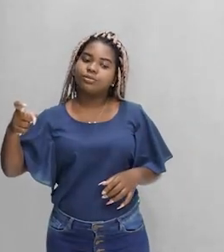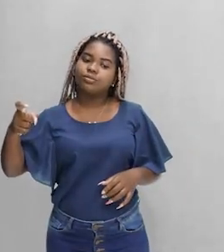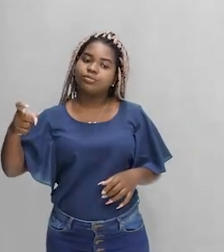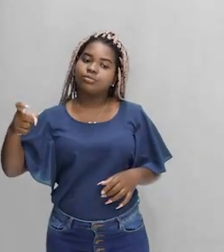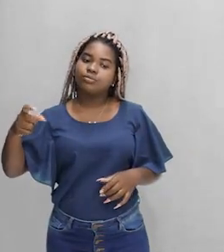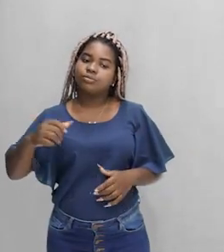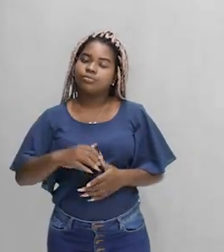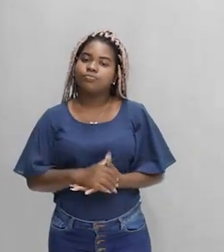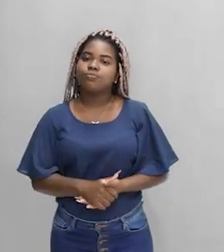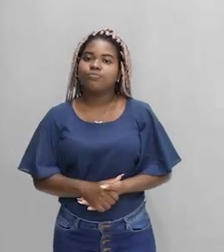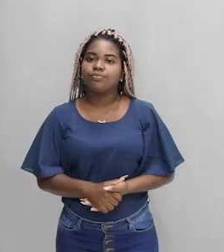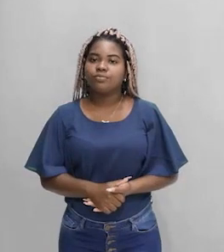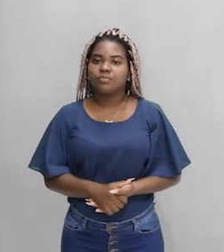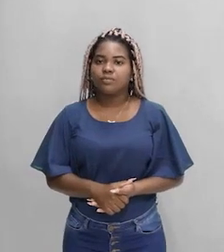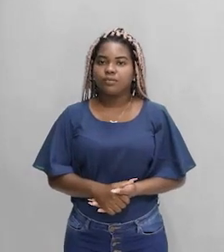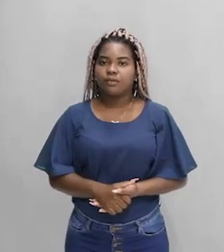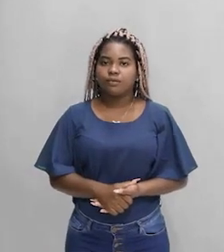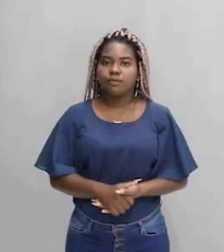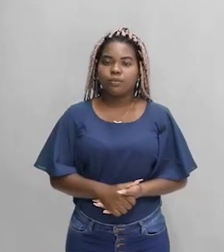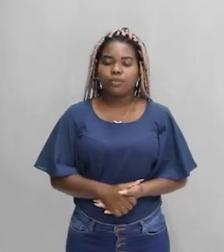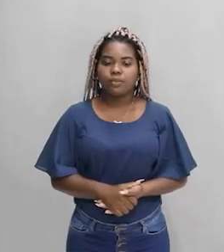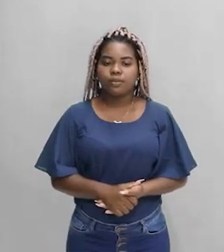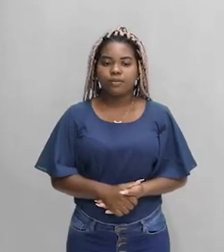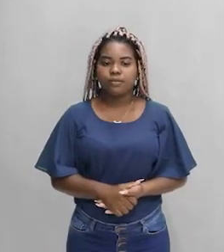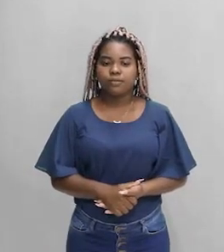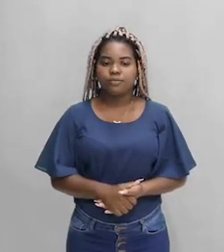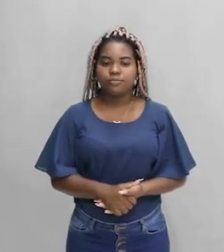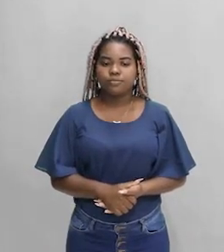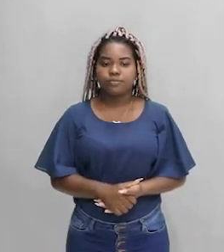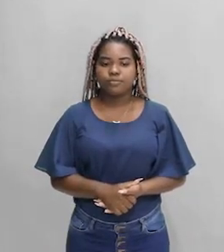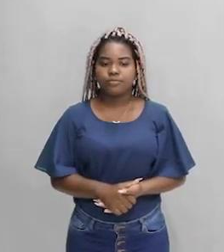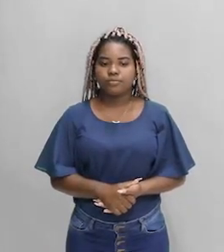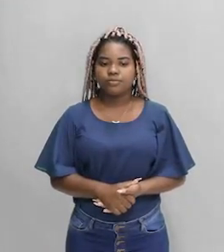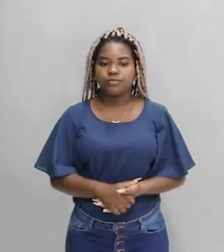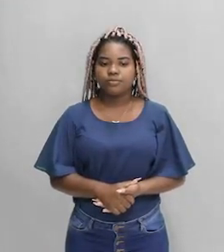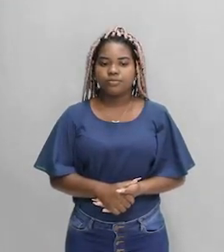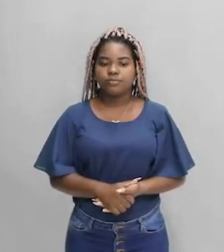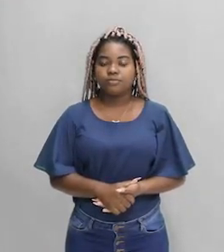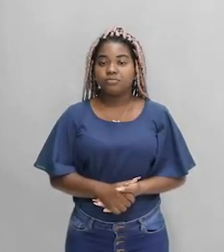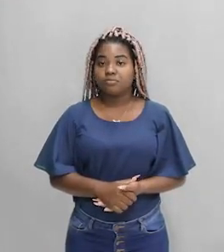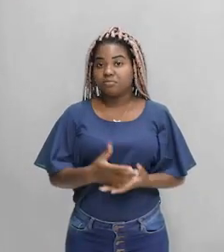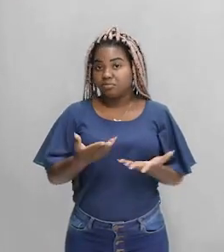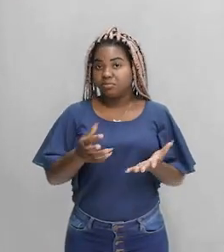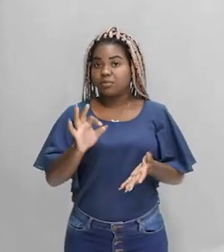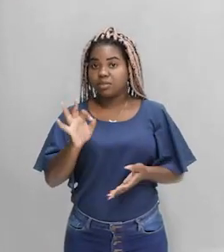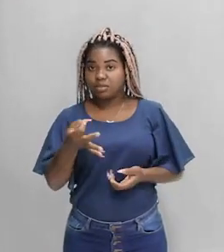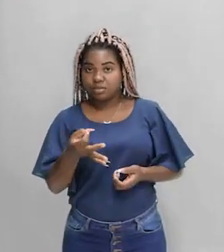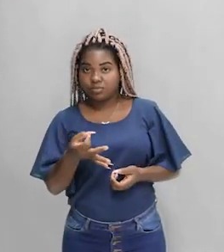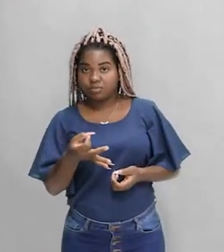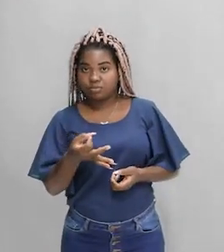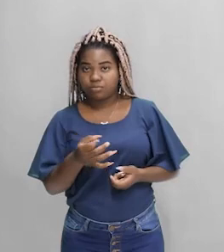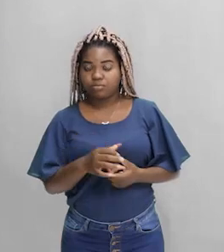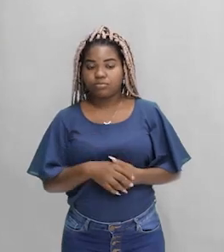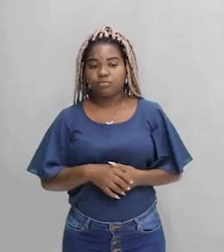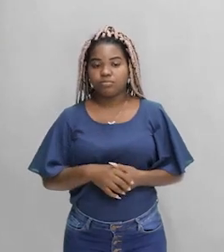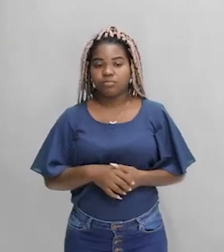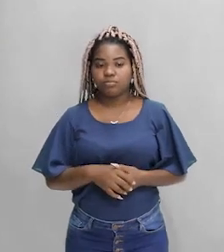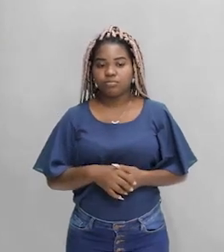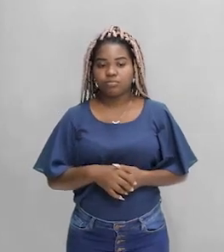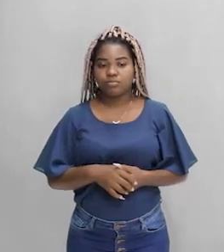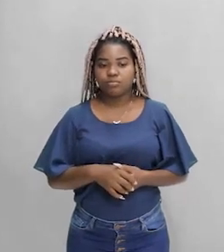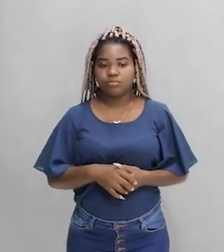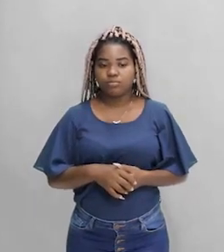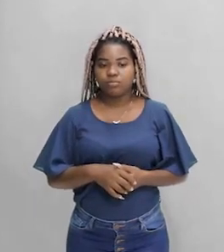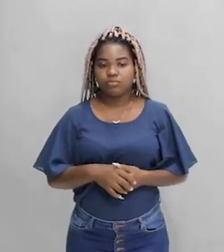dízima periódica, está elevado à variável x. E aí, corresponde à lei de formação de uma função